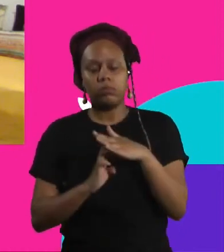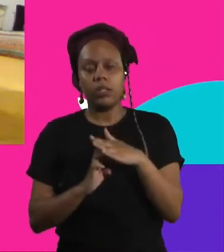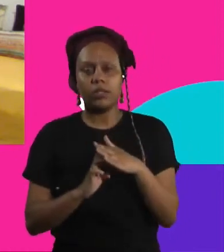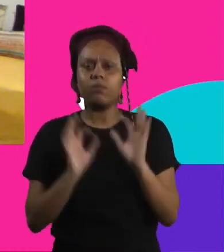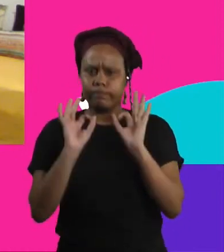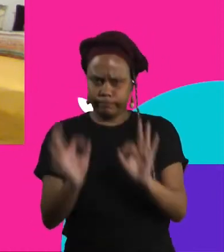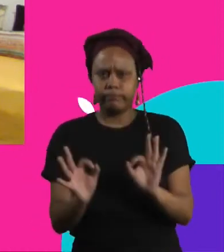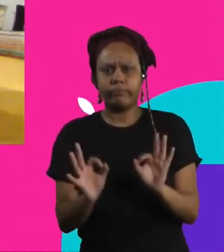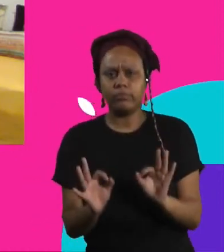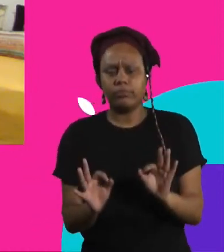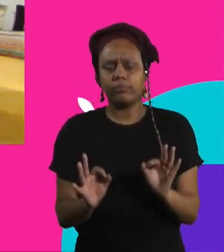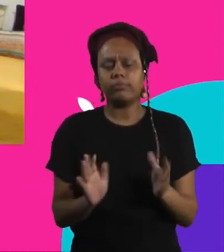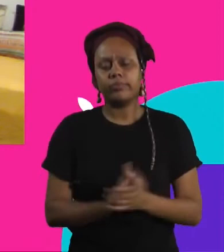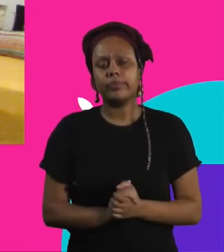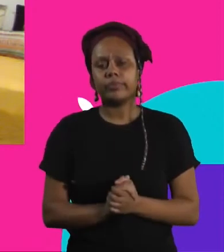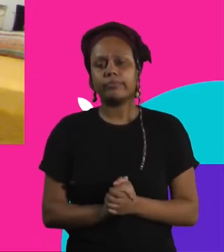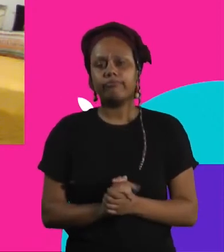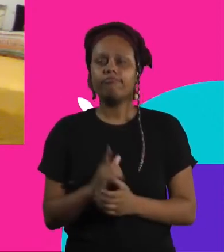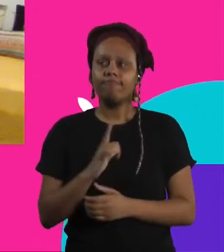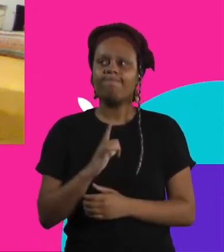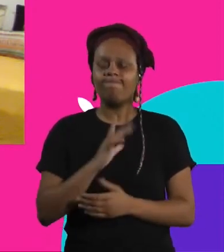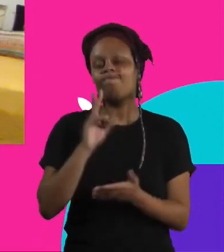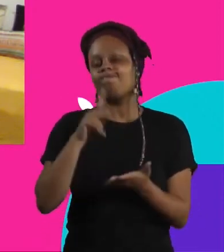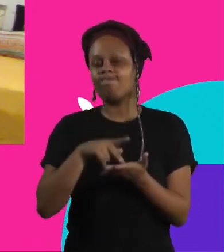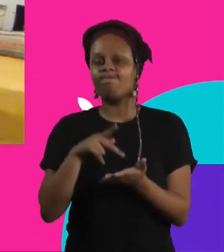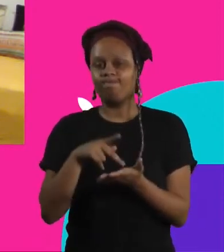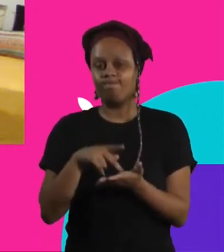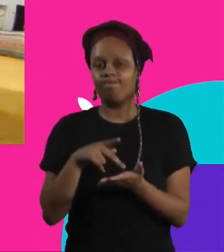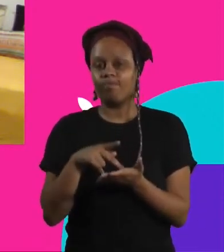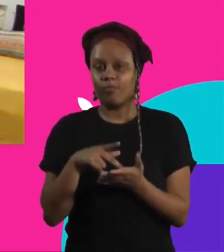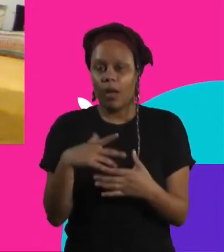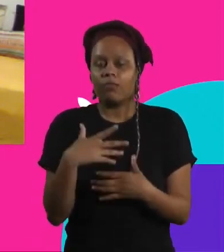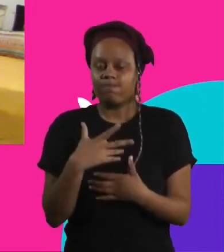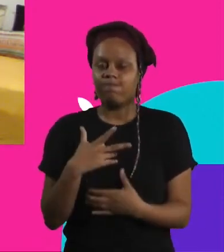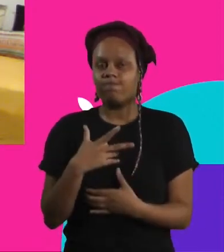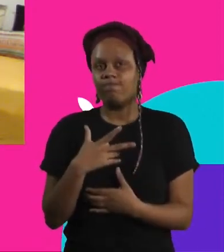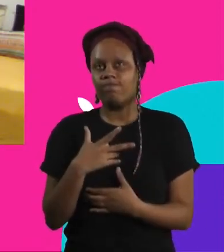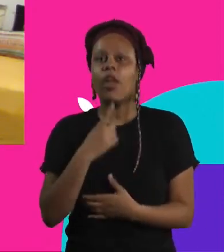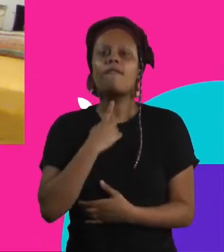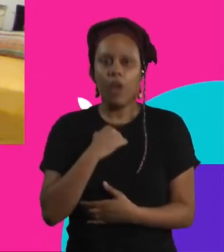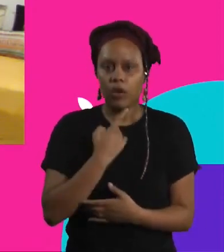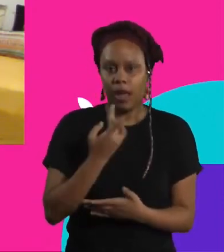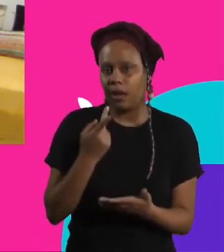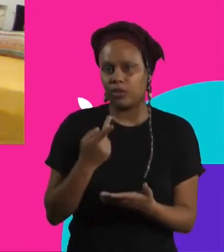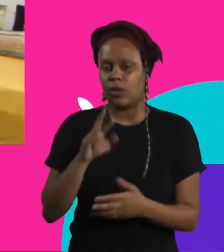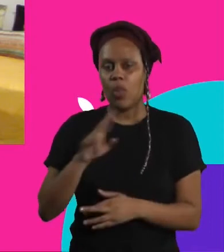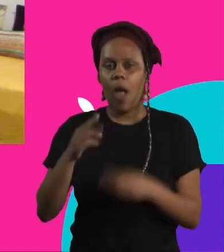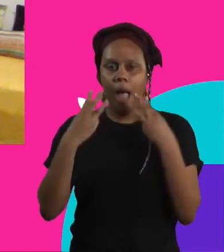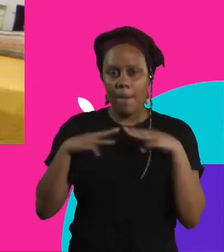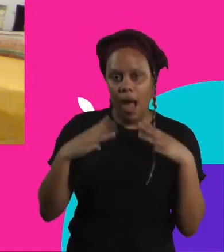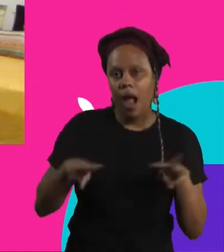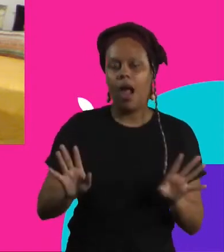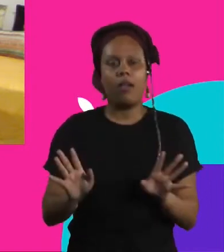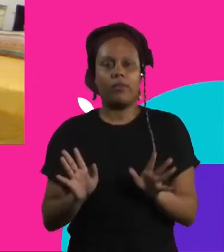assim de forma genuína, né? Porque realmente quer fazer diferença e não por marketing ou por